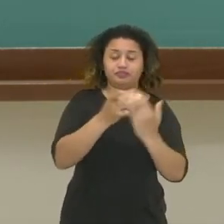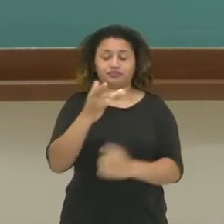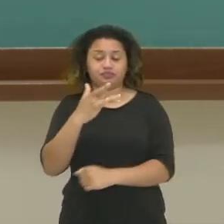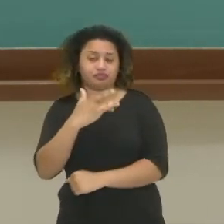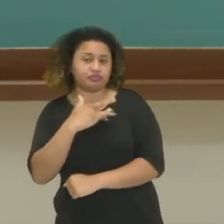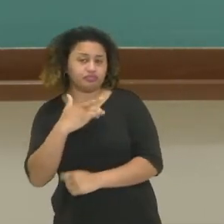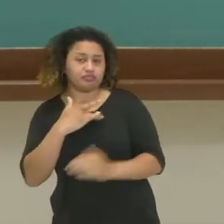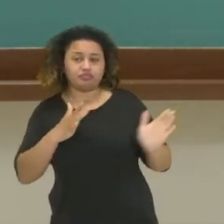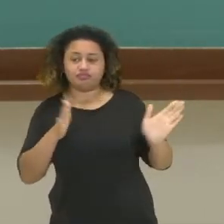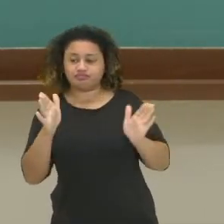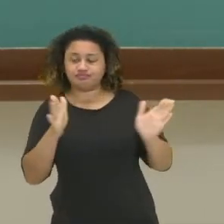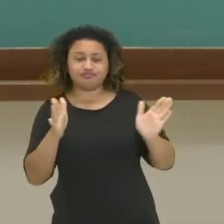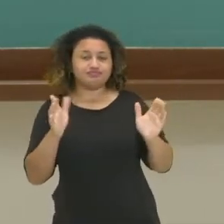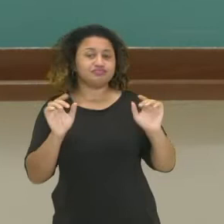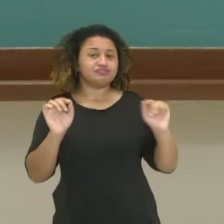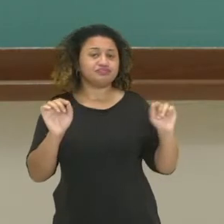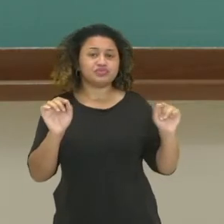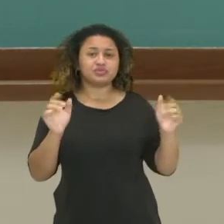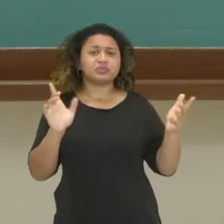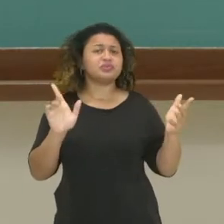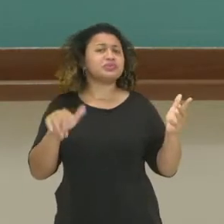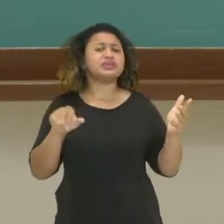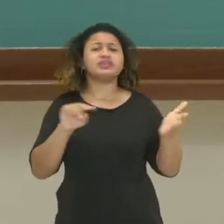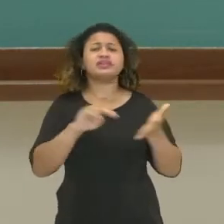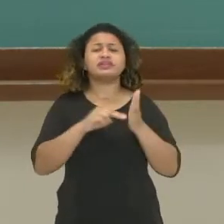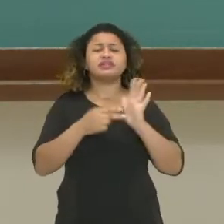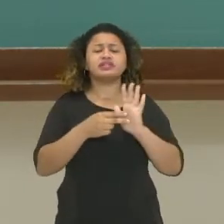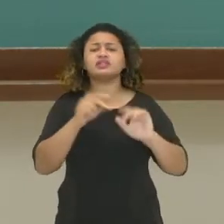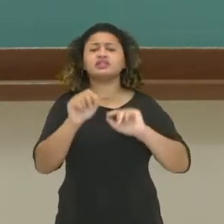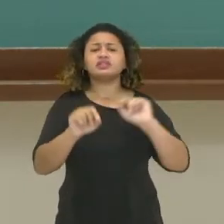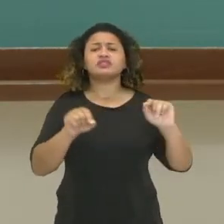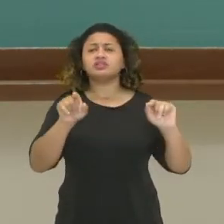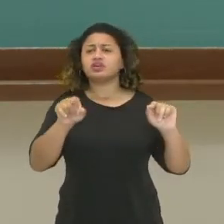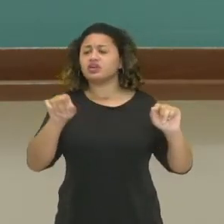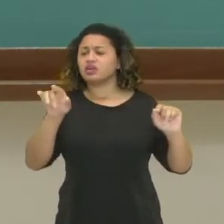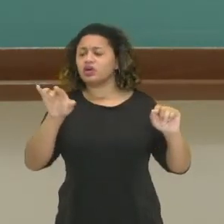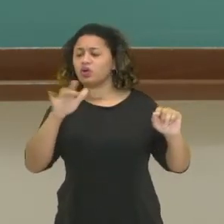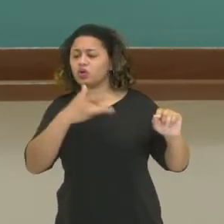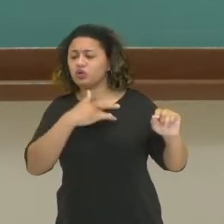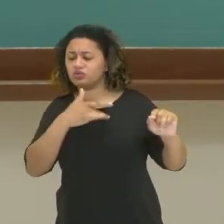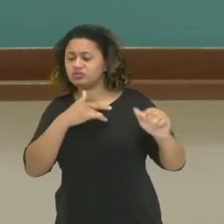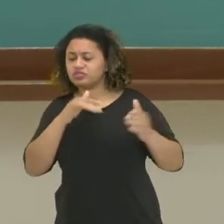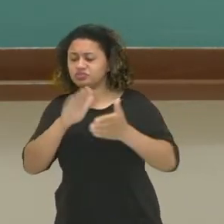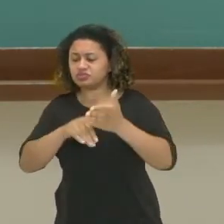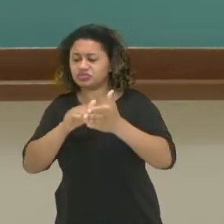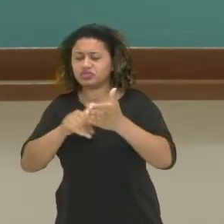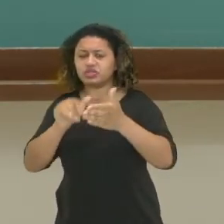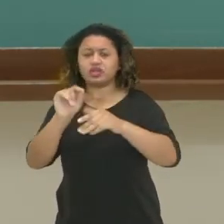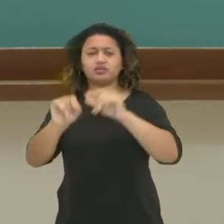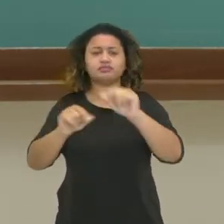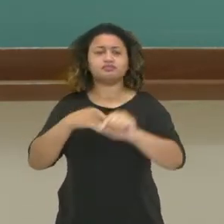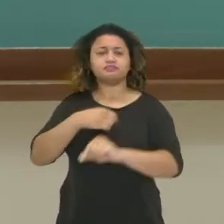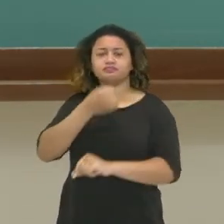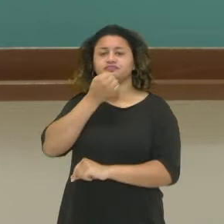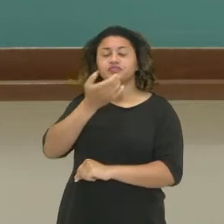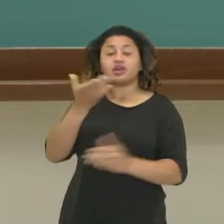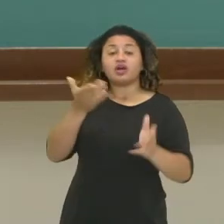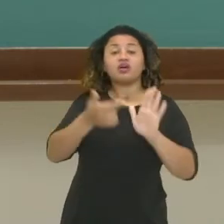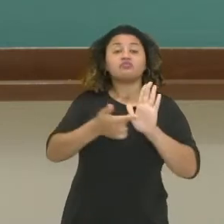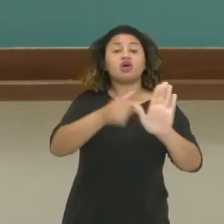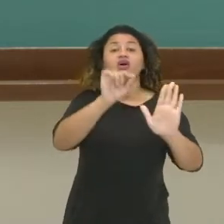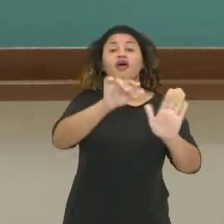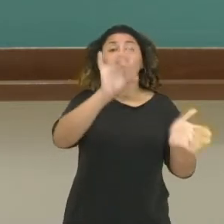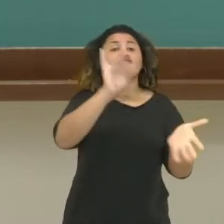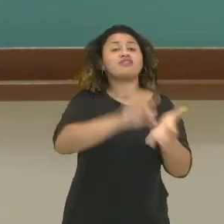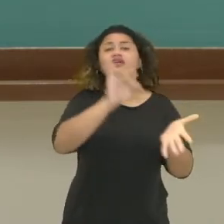romantismo é tirar a água com açúcar do romantismo. E agora apresenta-se o quê? A verdade,